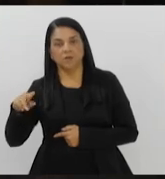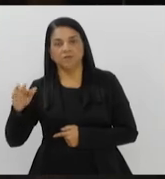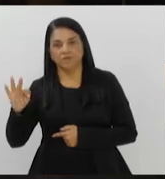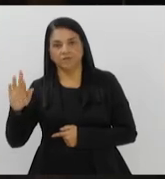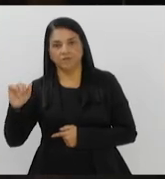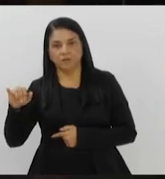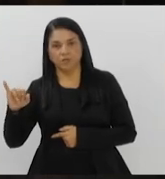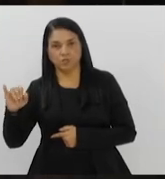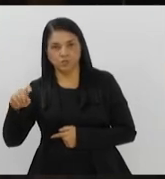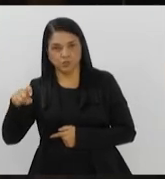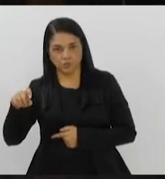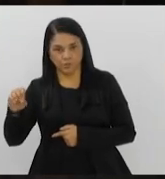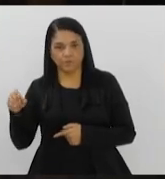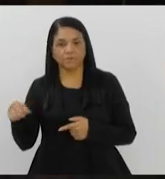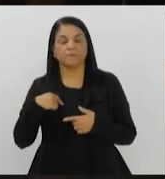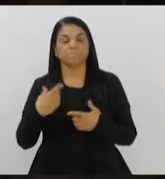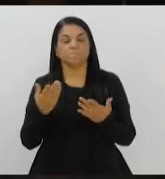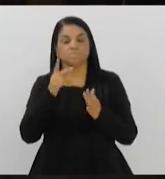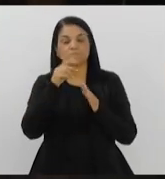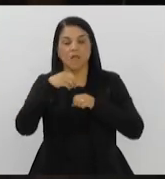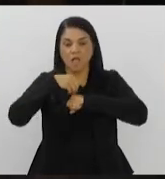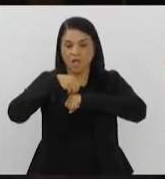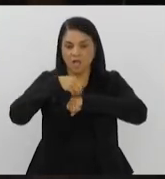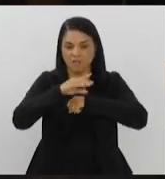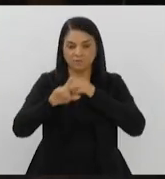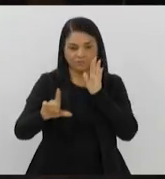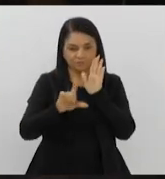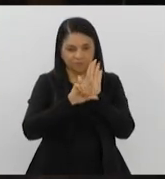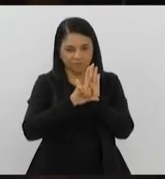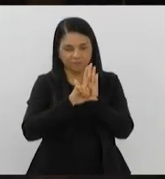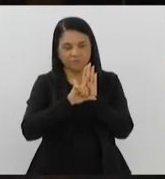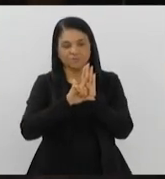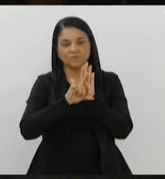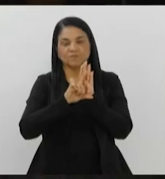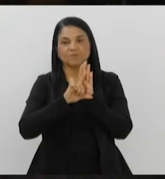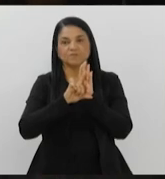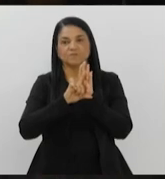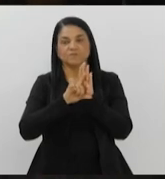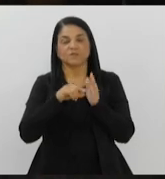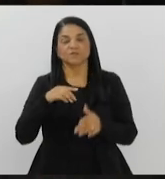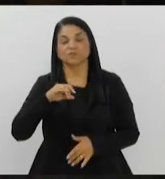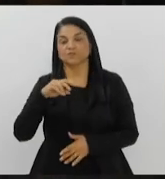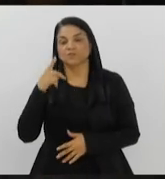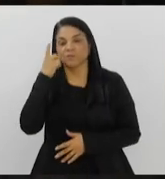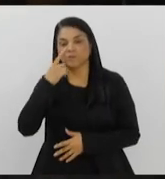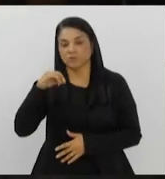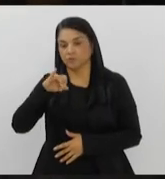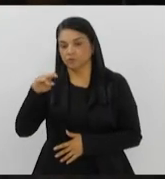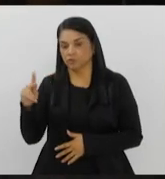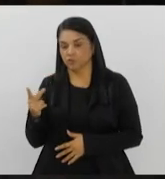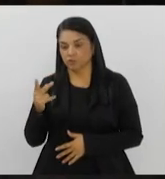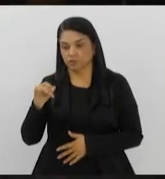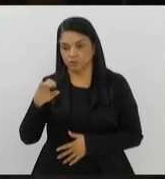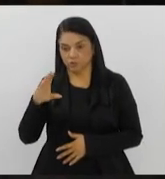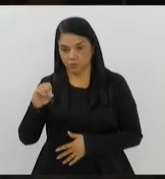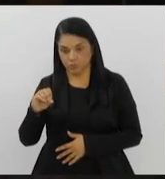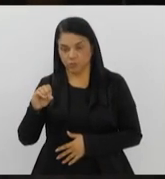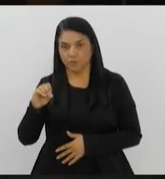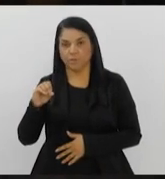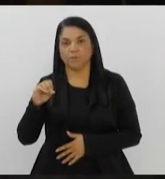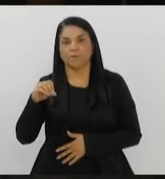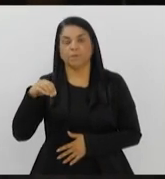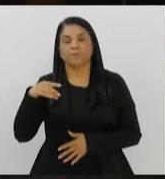número 300 de 2024, de autoria do deputado Chico Machado, que solicita ao excelentíssimo senhor governador do Estado do Rio de